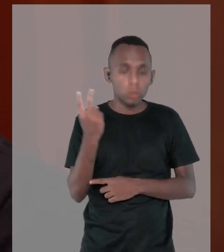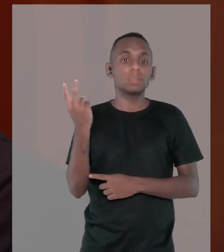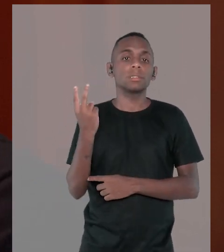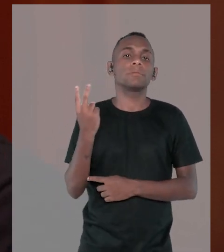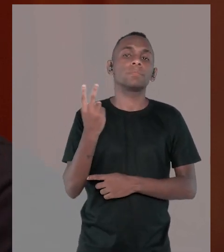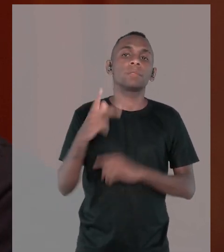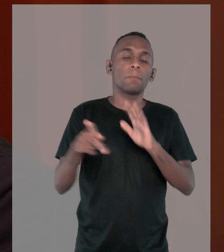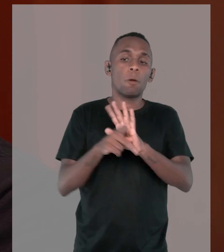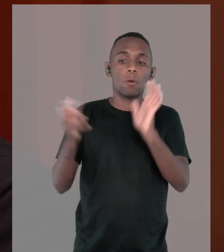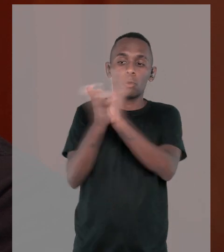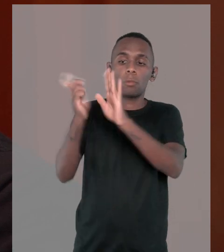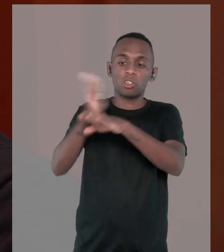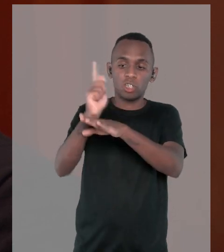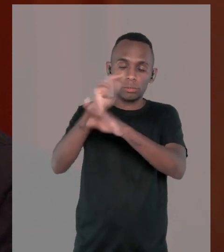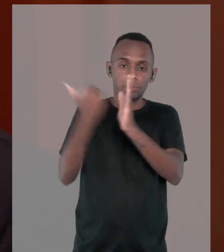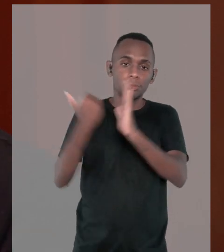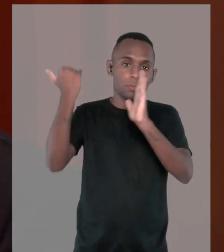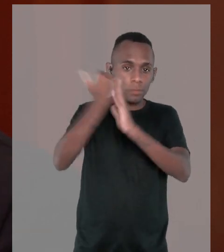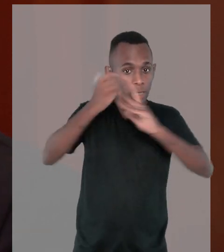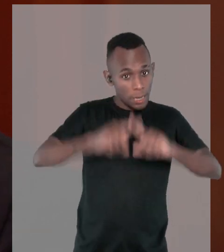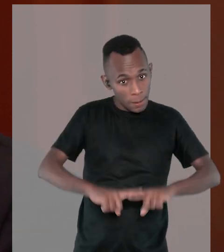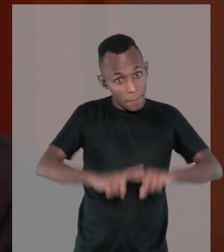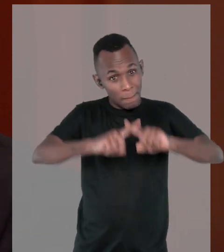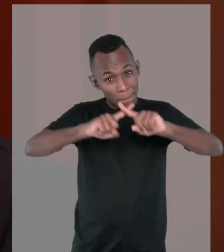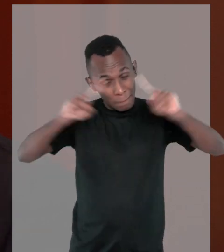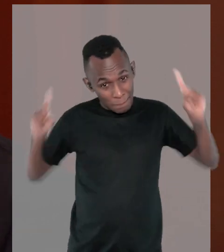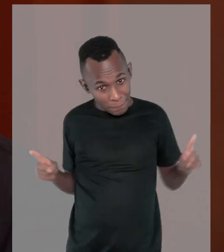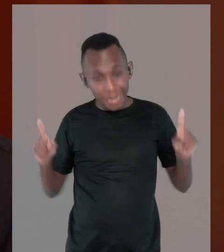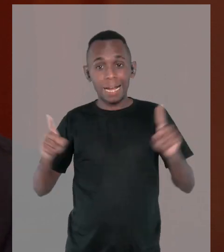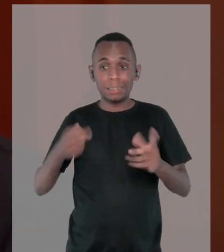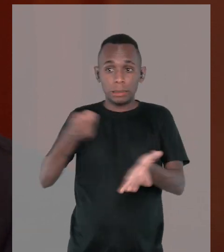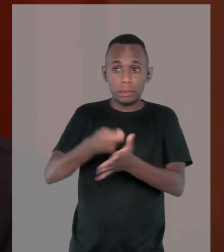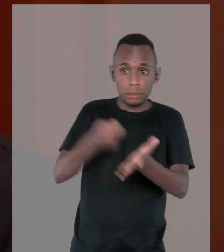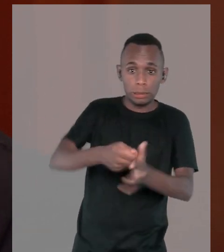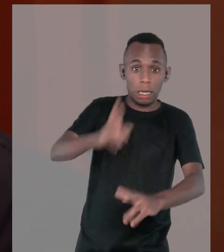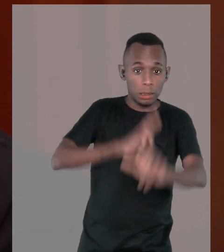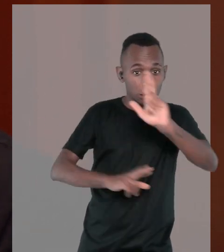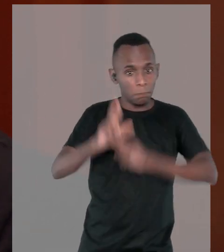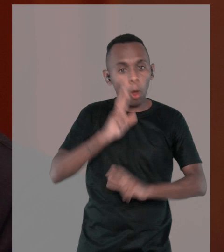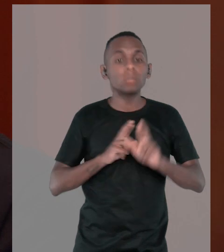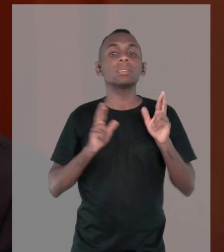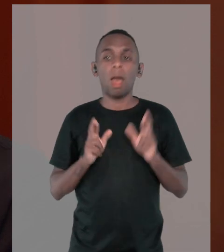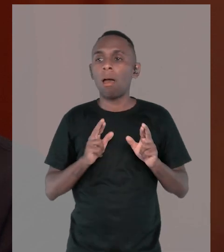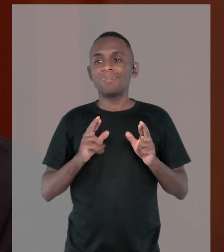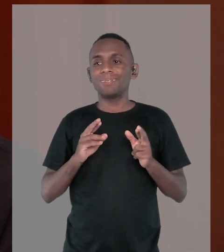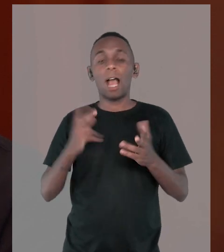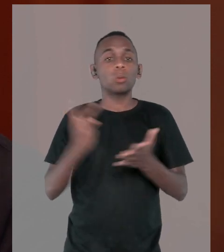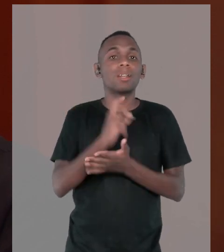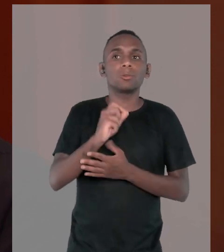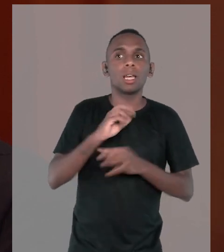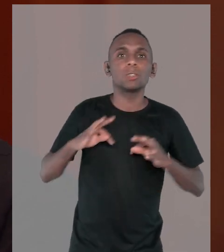estão na alta gestão, mas a pressão por resultado não faz com que todo